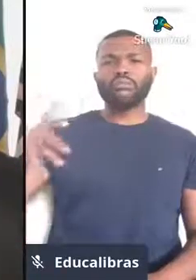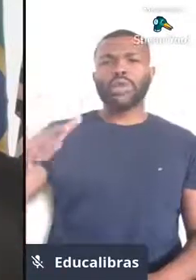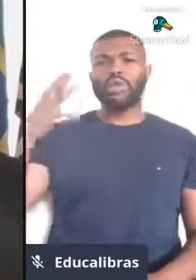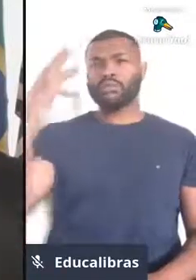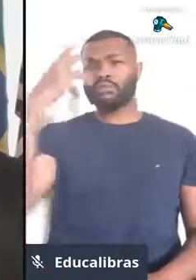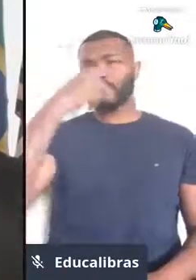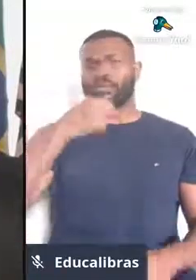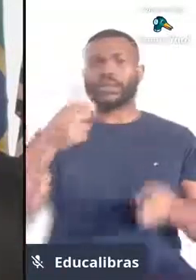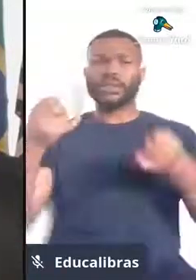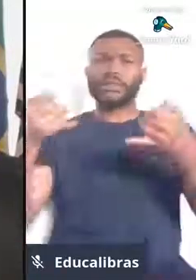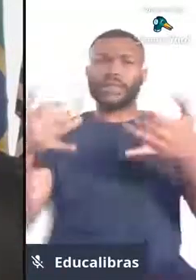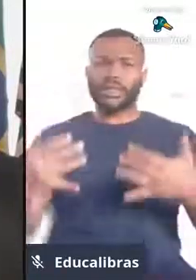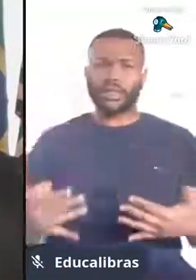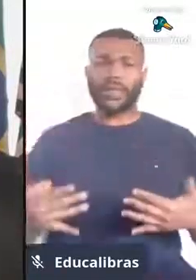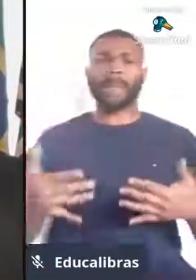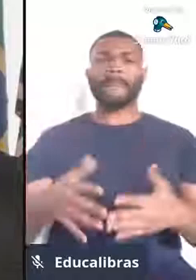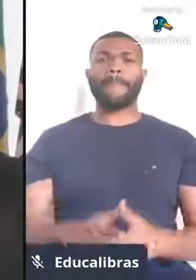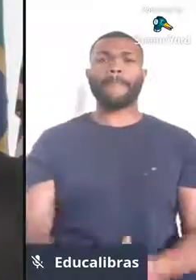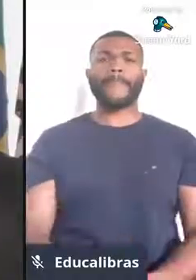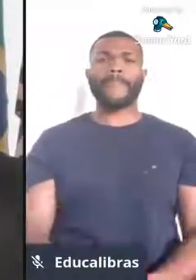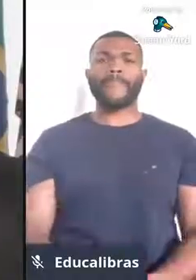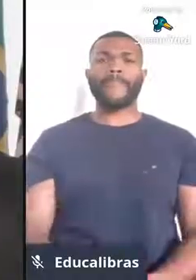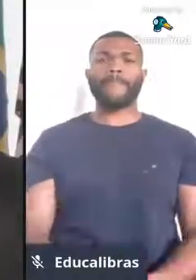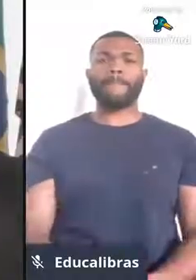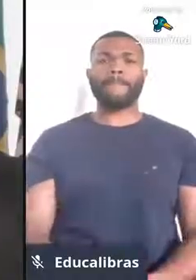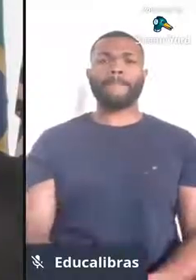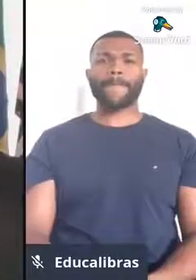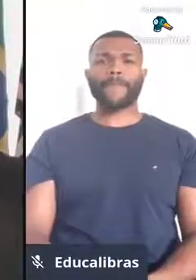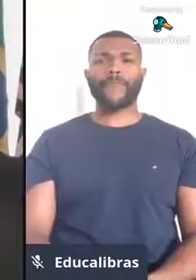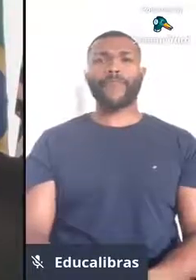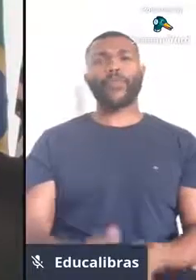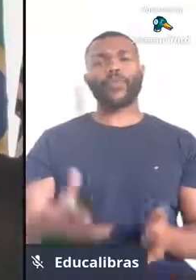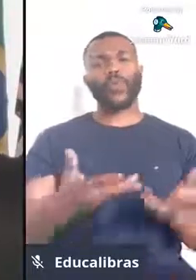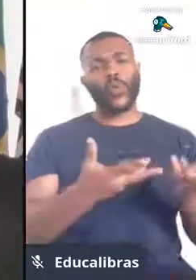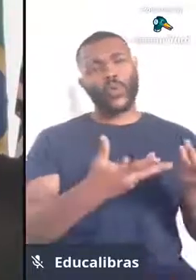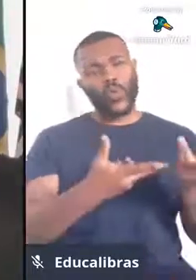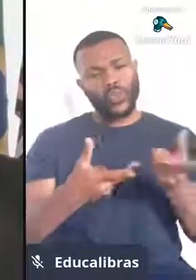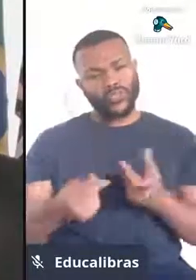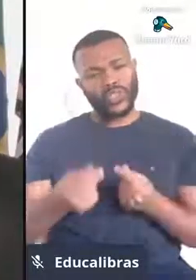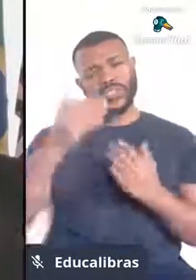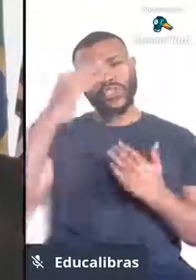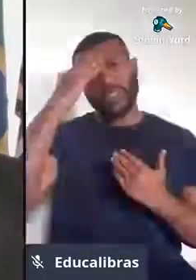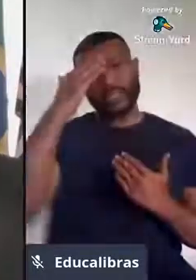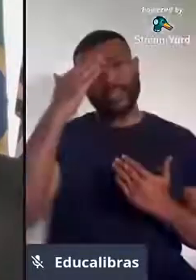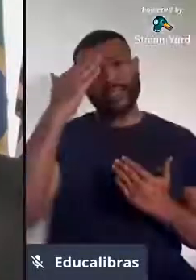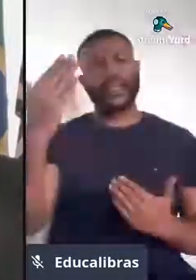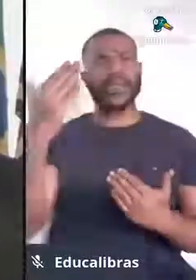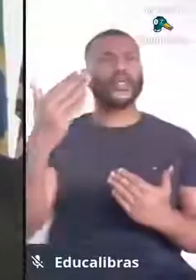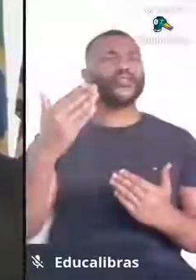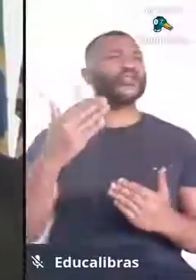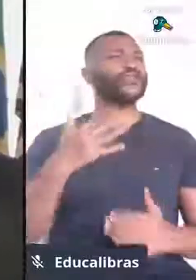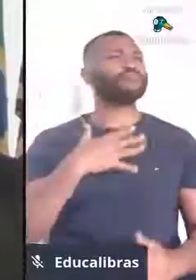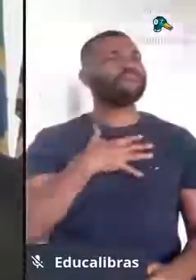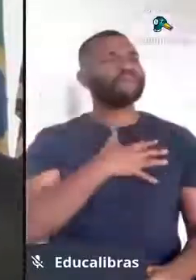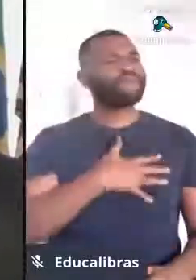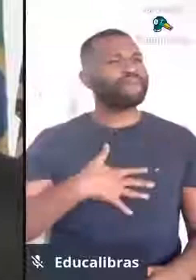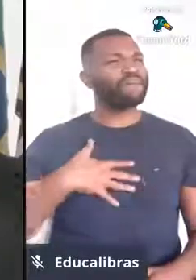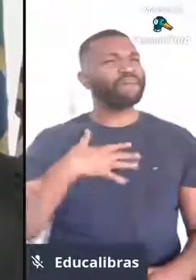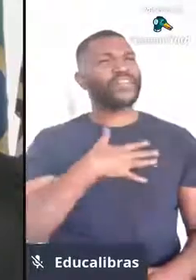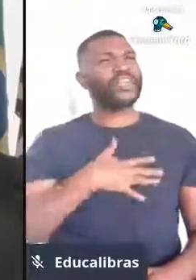é. Bom, eu agradeço o convite, na verdade, é uma honra poder participar aí